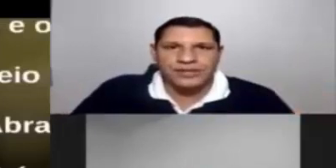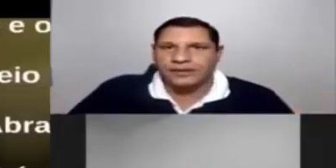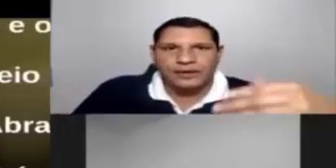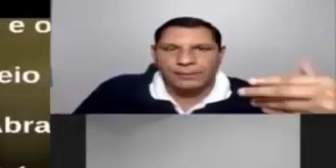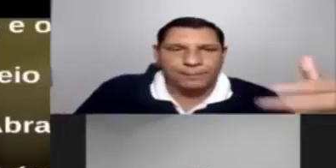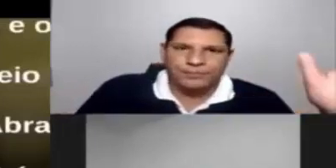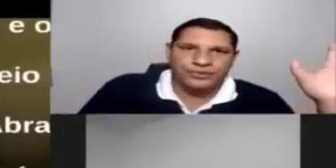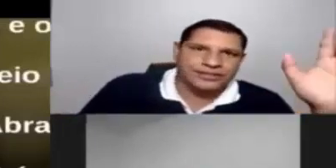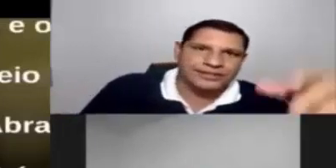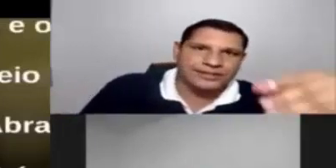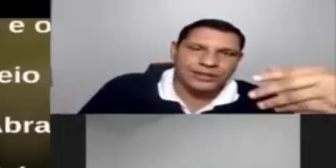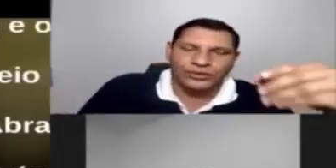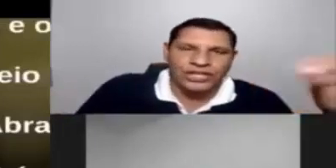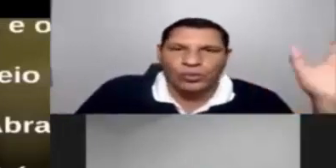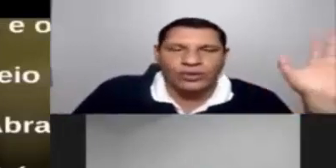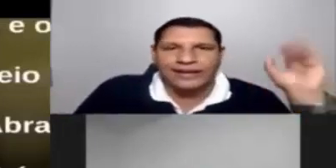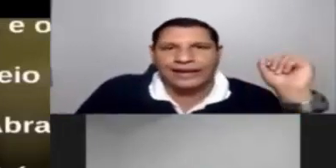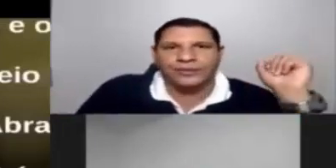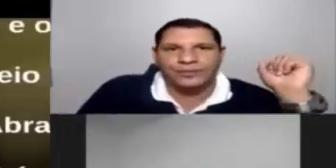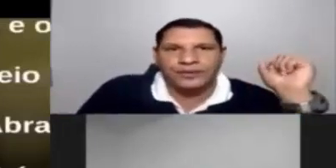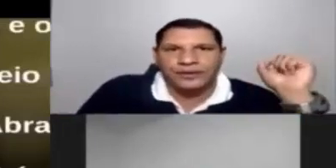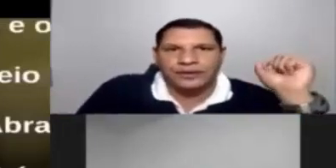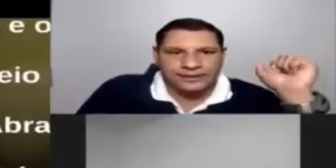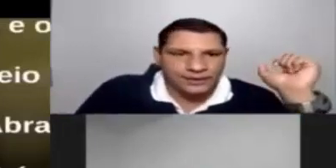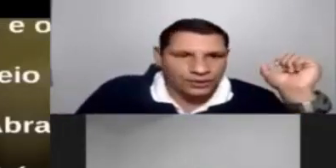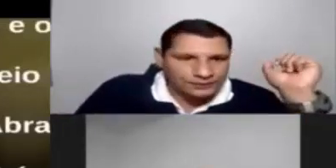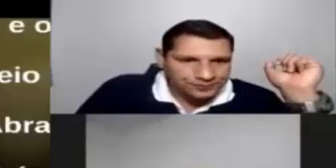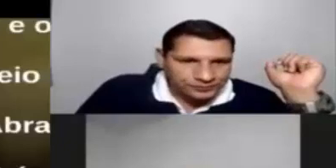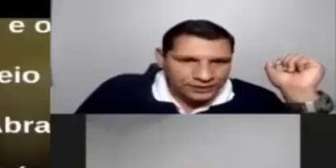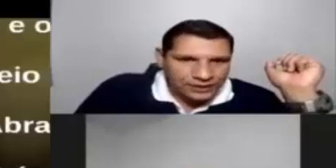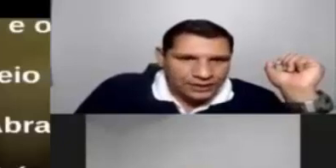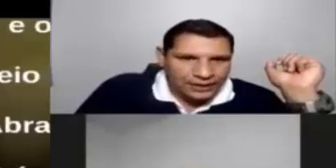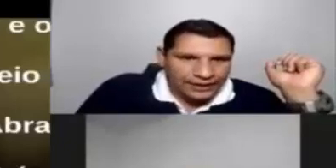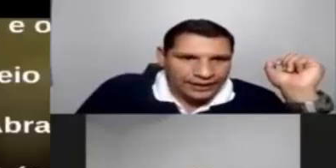saber de mim se eu deixar algum legado. Entendeu?